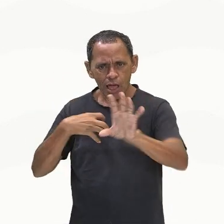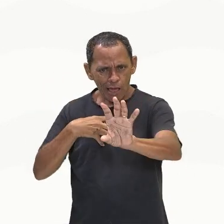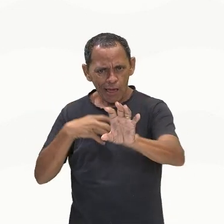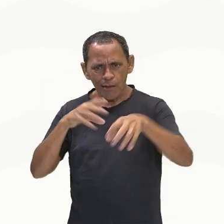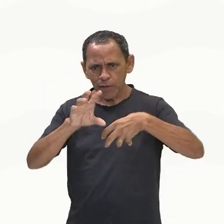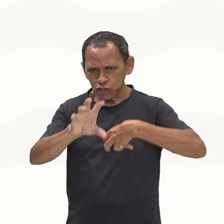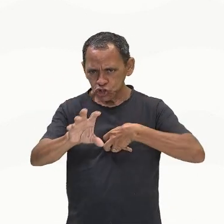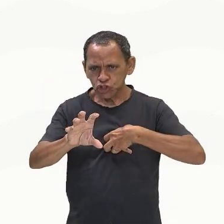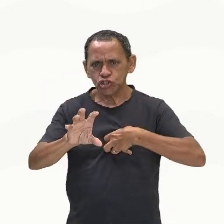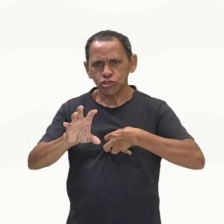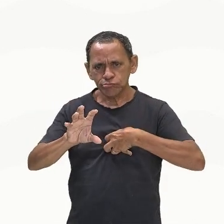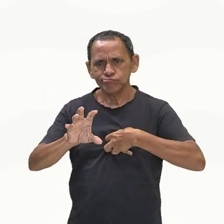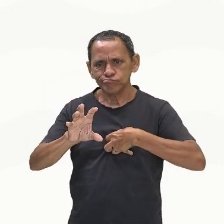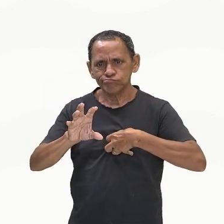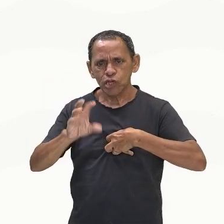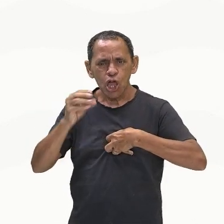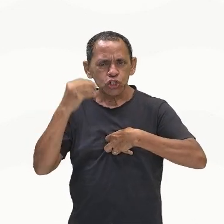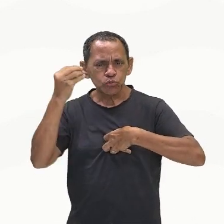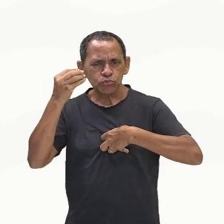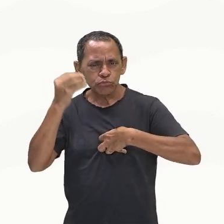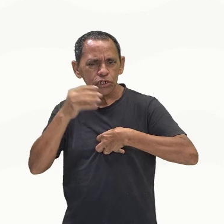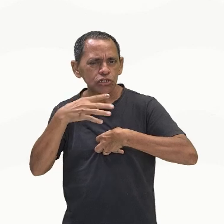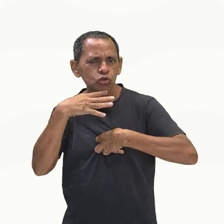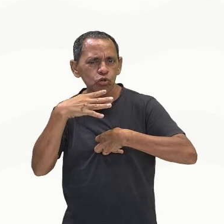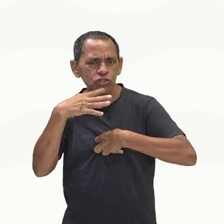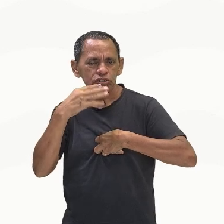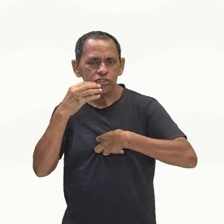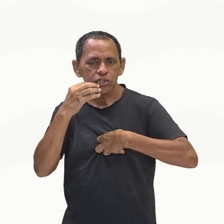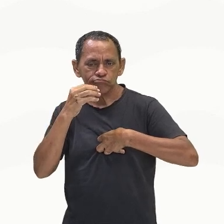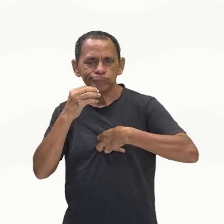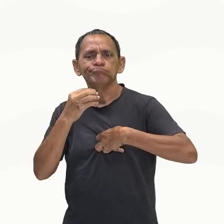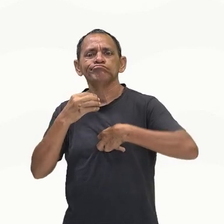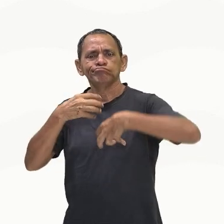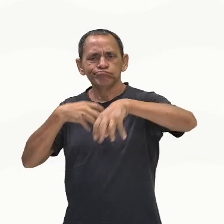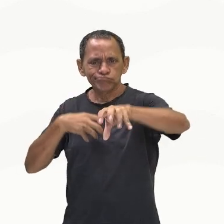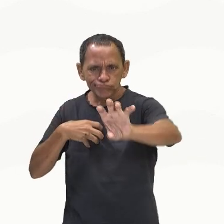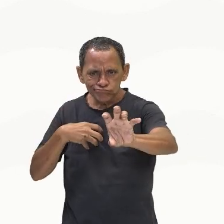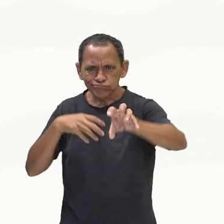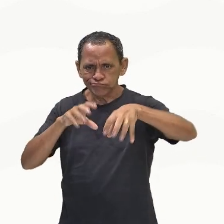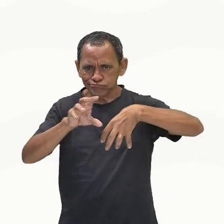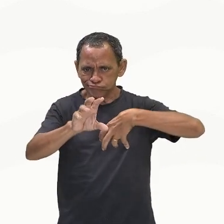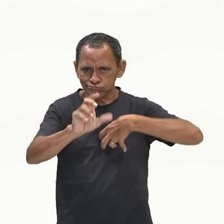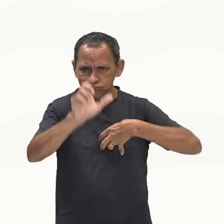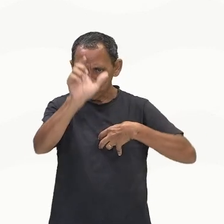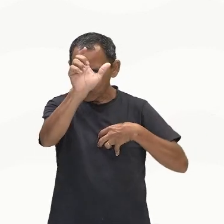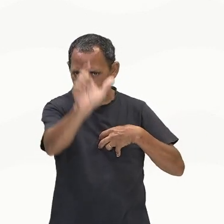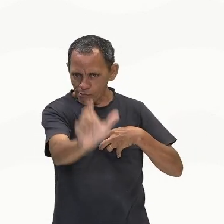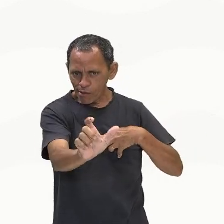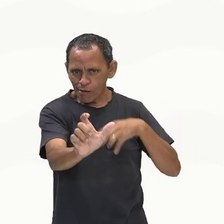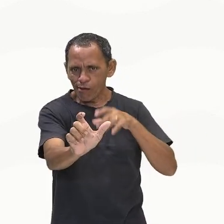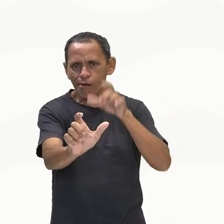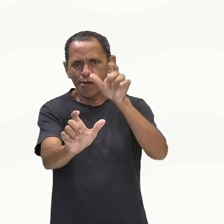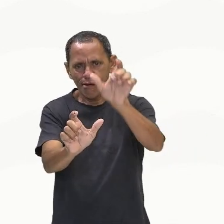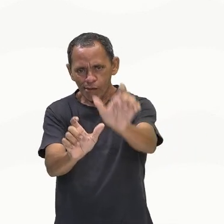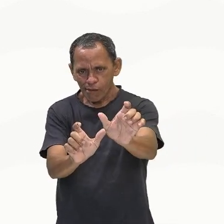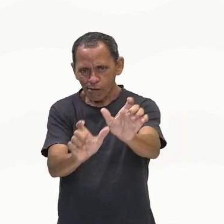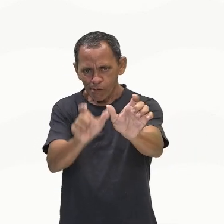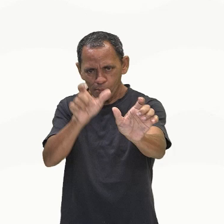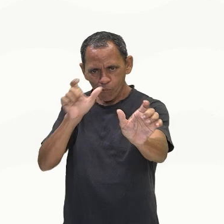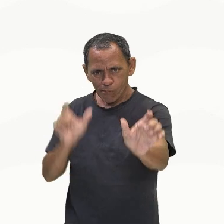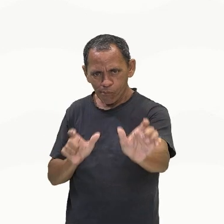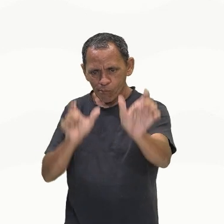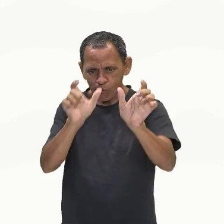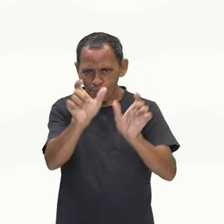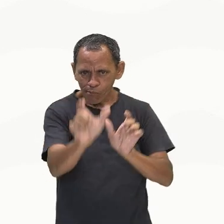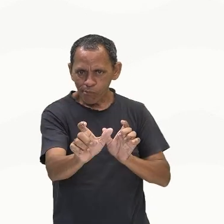outras pessoas, se colocar no lugar delas e agir de acordo com o que foi percebido